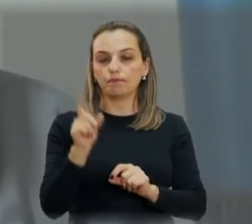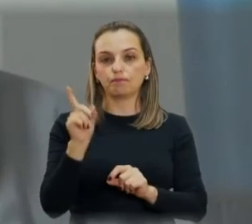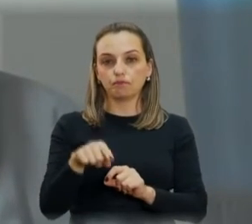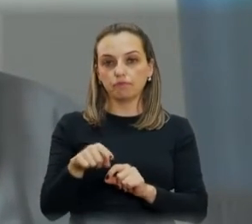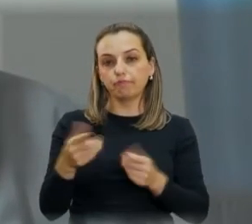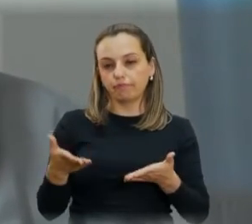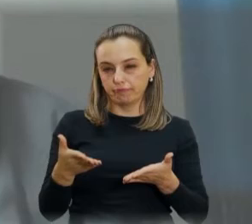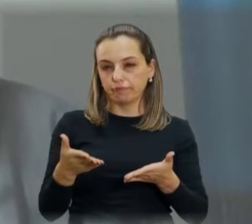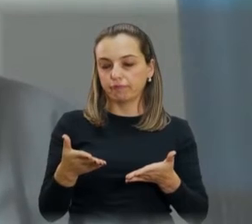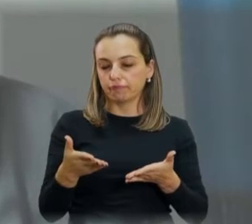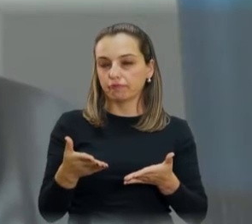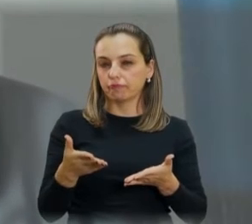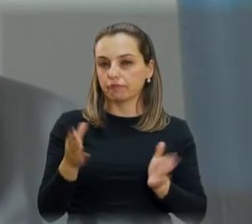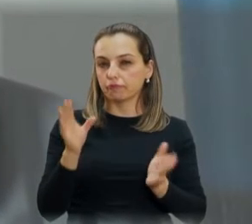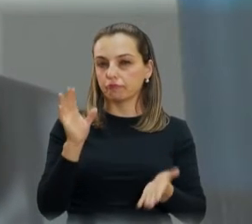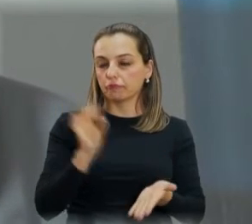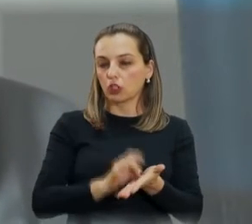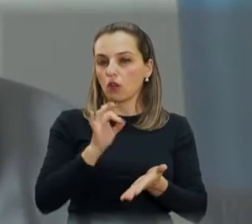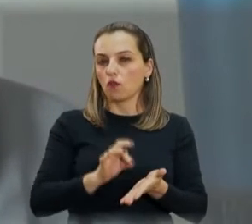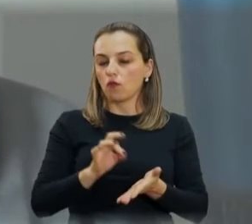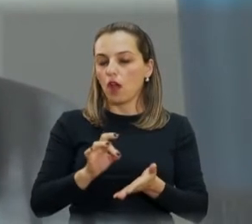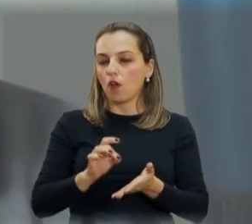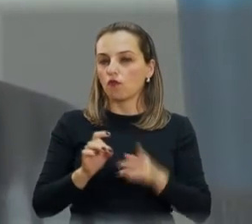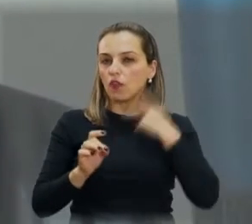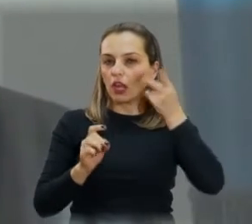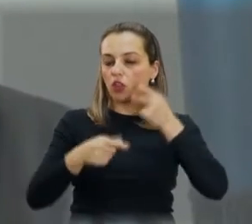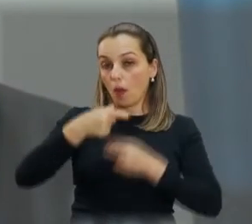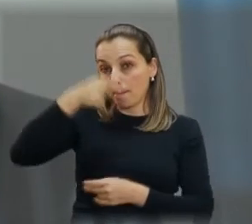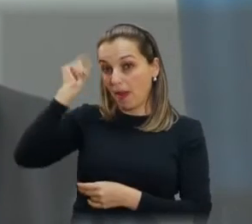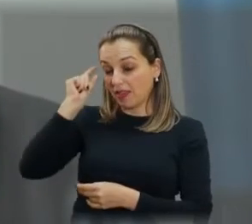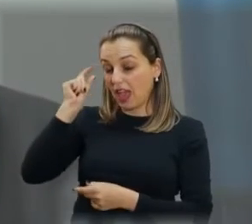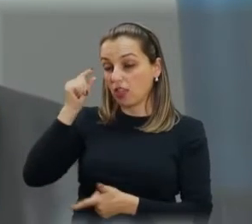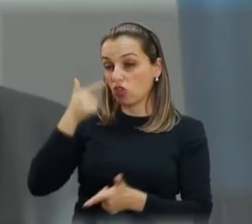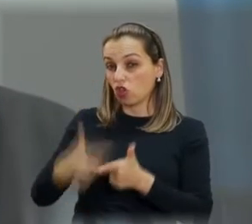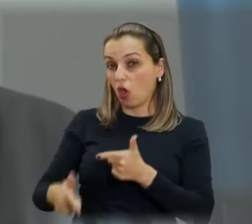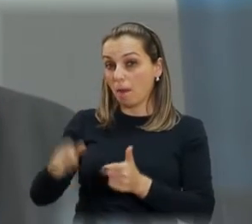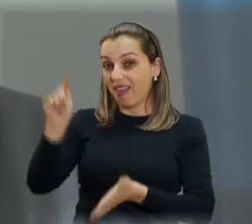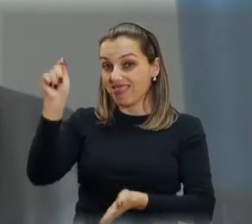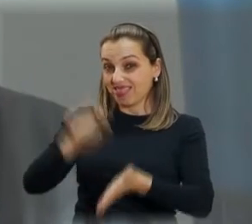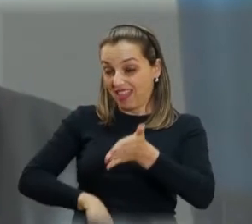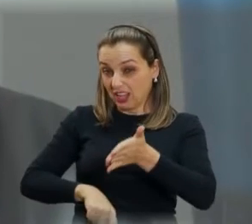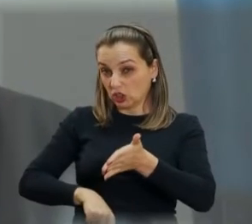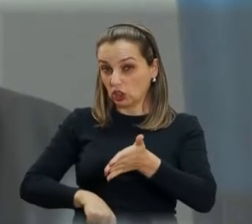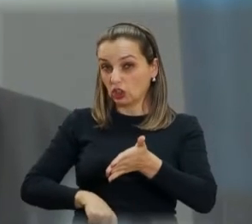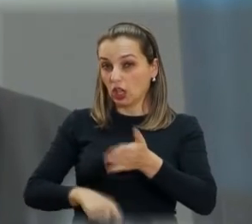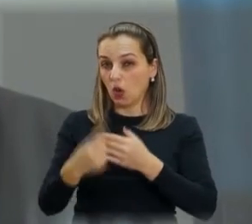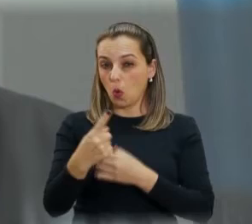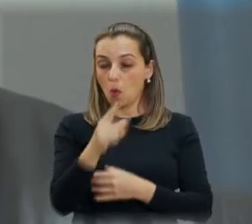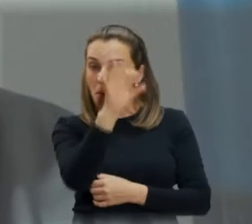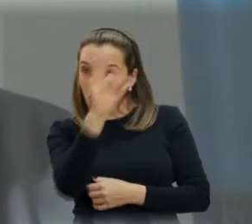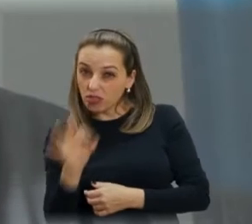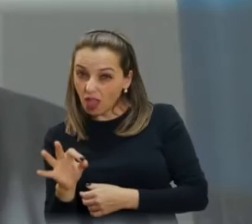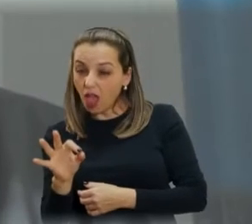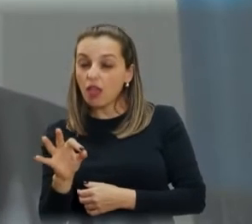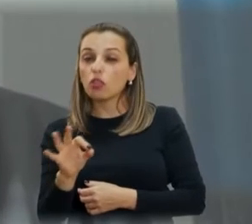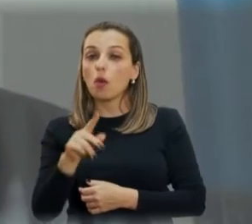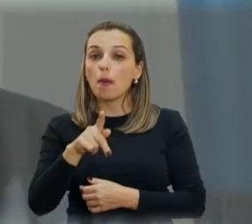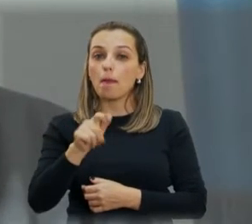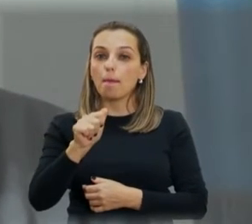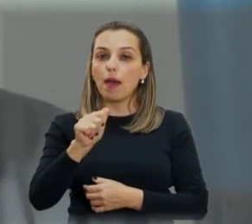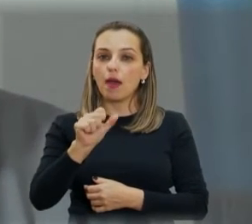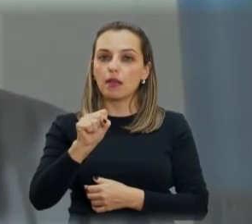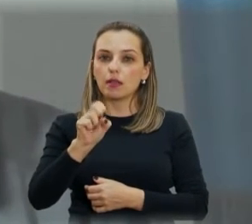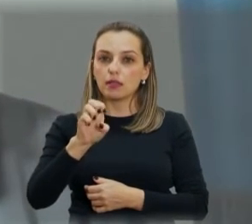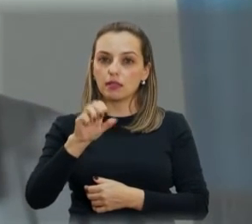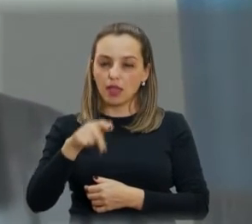de autenticar é a fala do Marques com relação a essas taxas de 1% do PASEP, 1% do Fundo